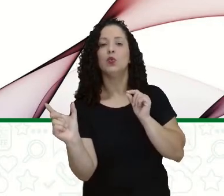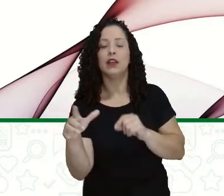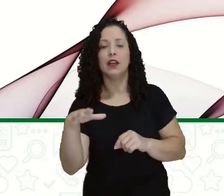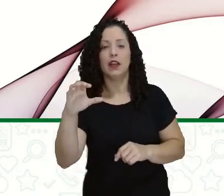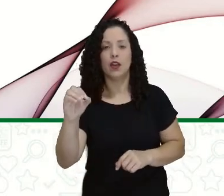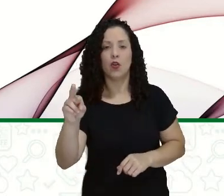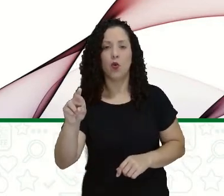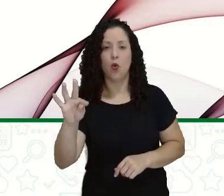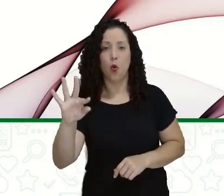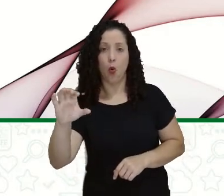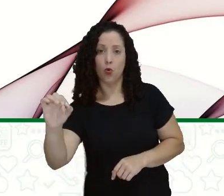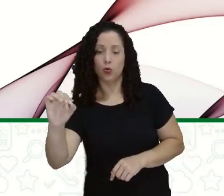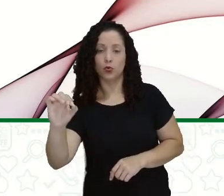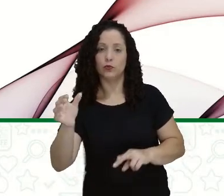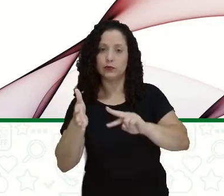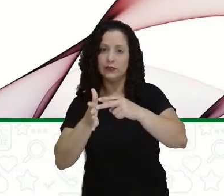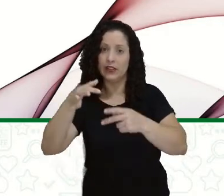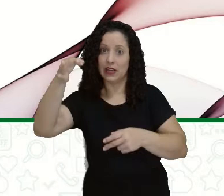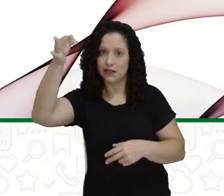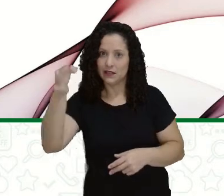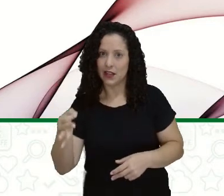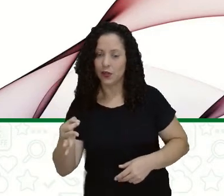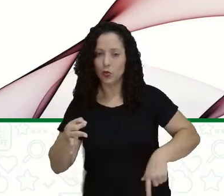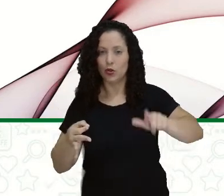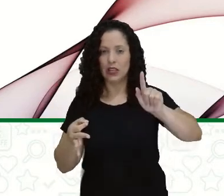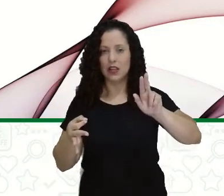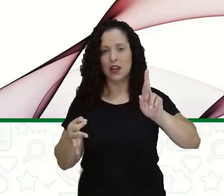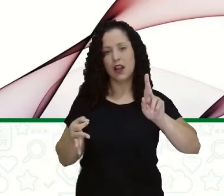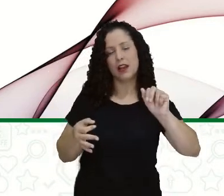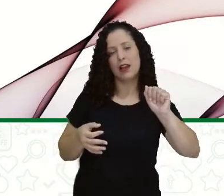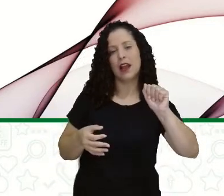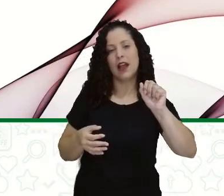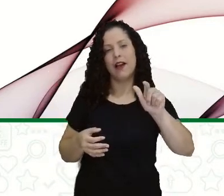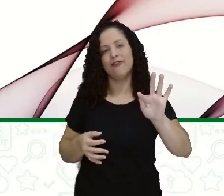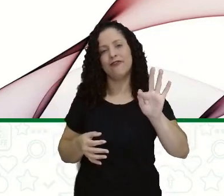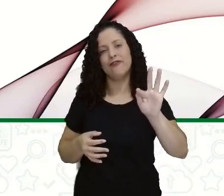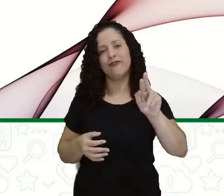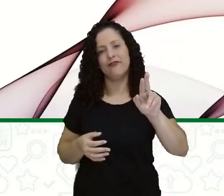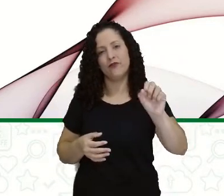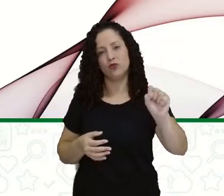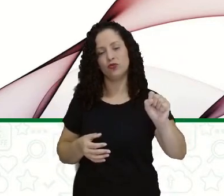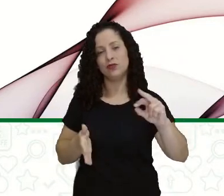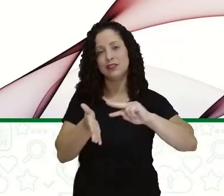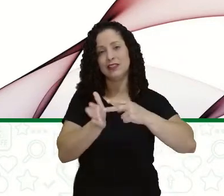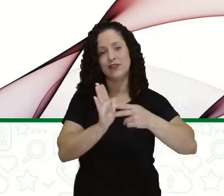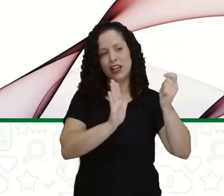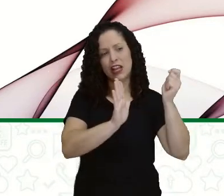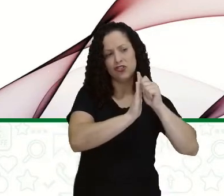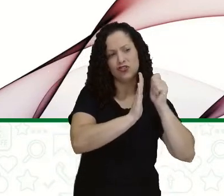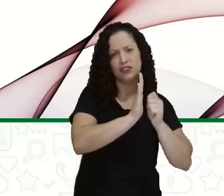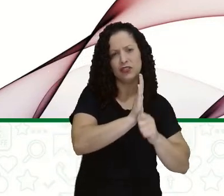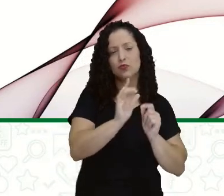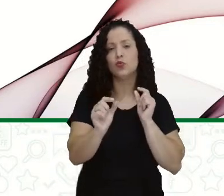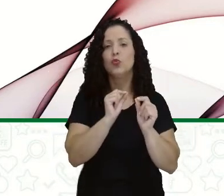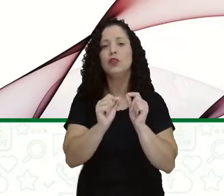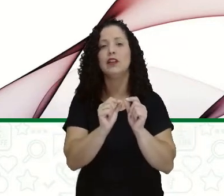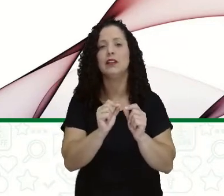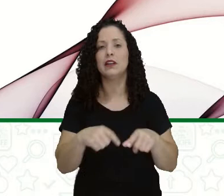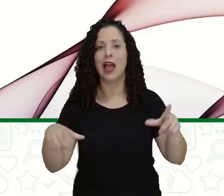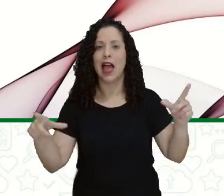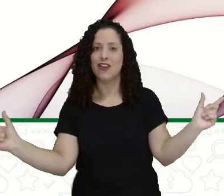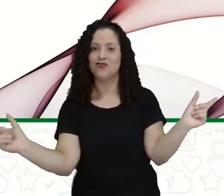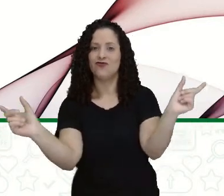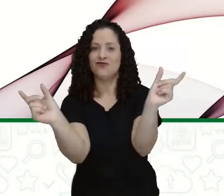que significa correto, e grafos, que significa escrita. Então,